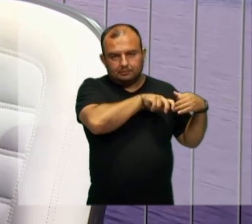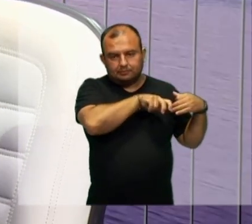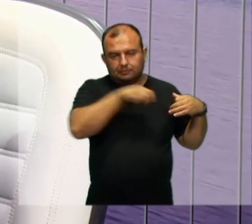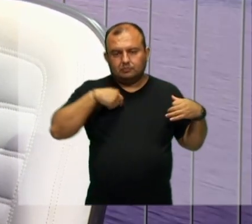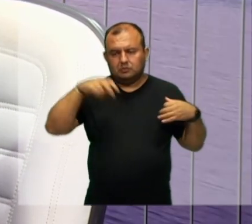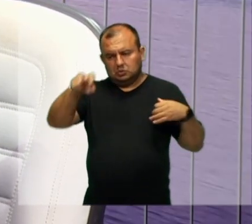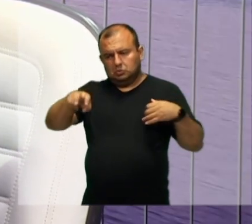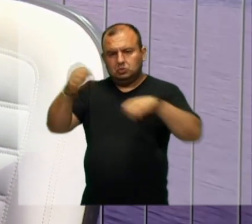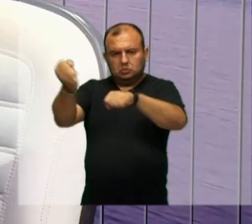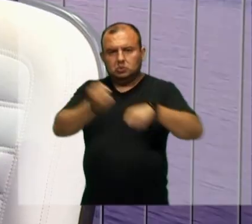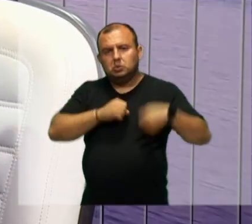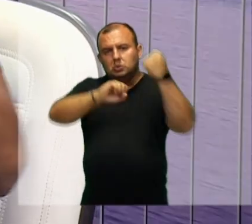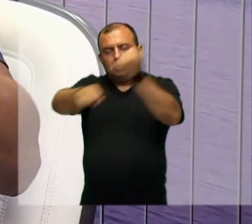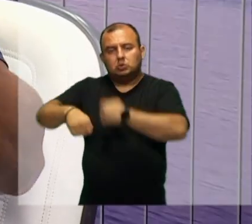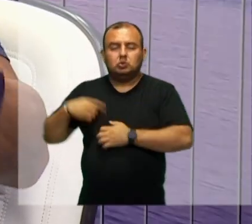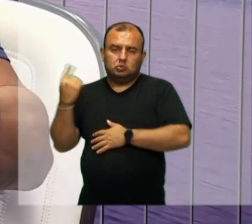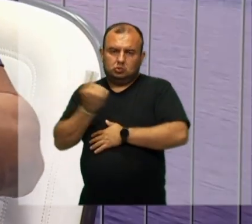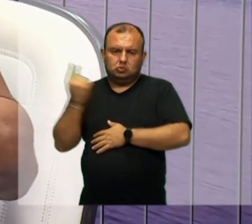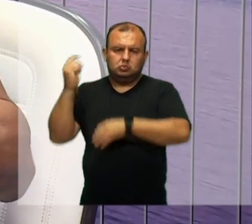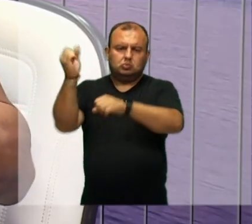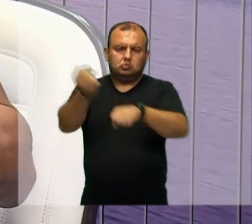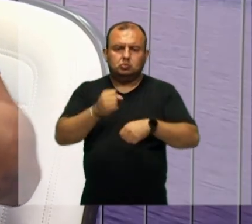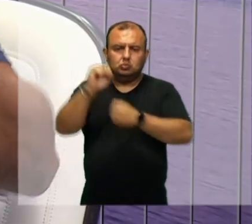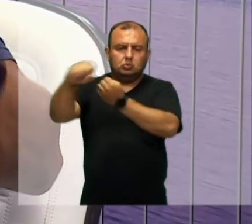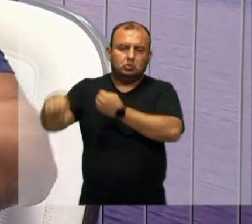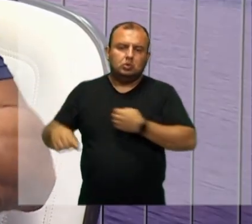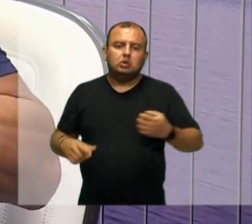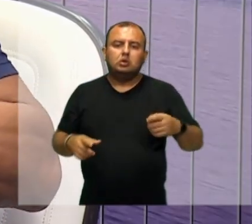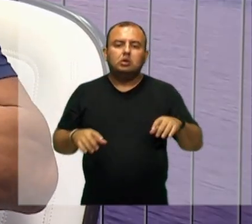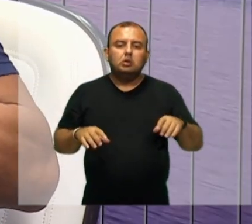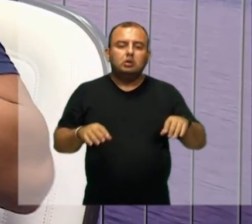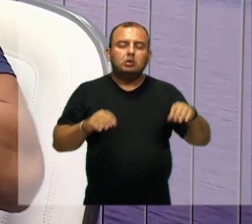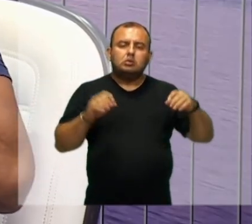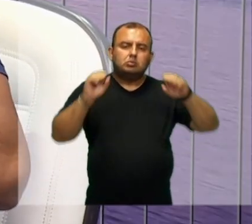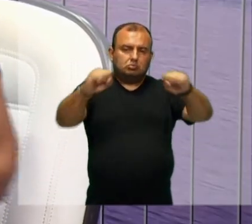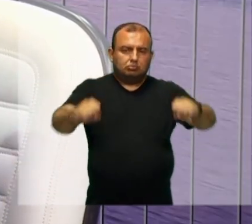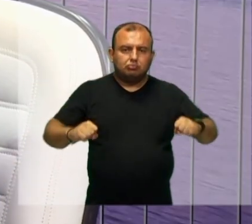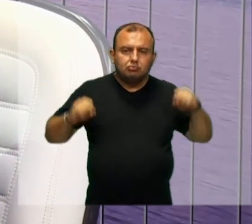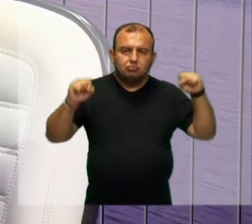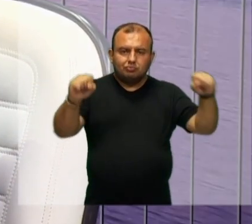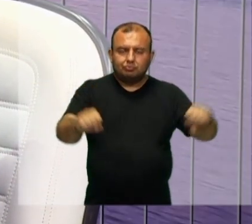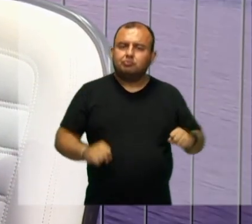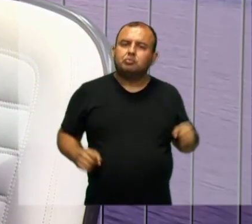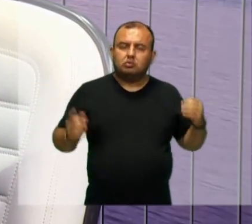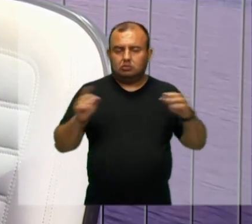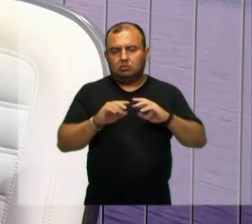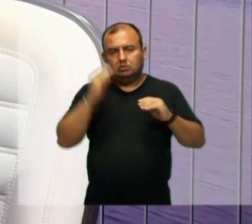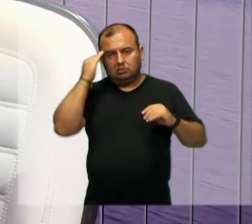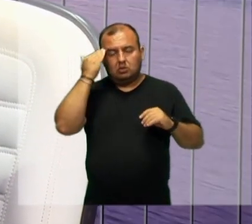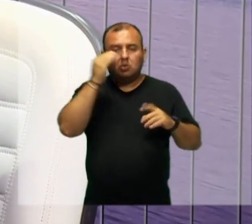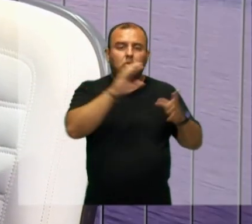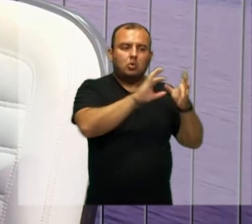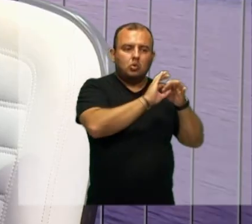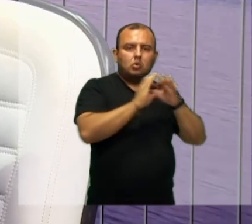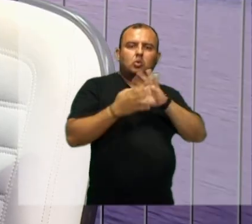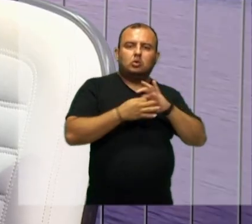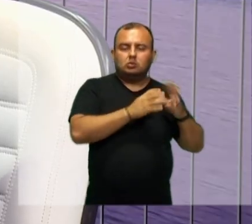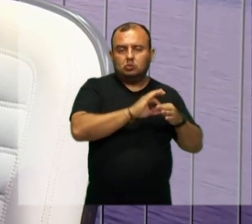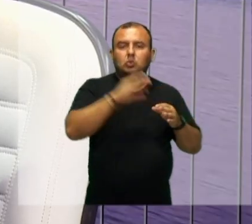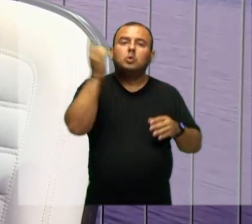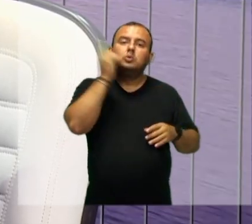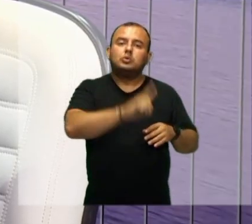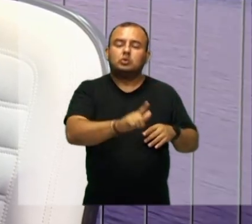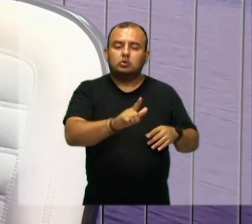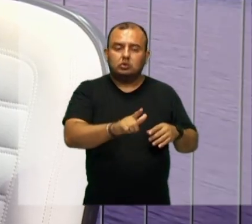Sou eu e eu mesmo dentro do caiaque ou os atletas de canoa dentro da sua canoa e cada um por si. Os olímpicos, eles conseguem remar